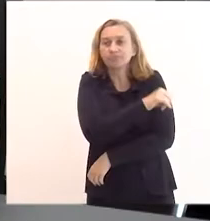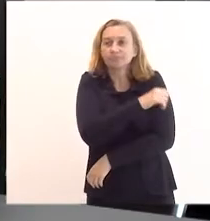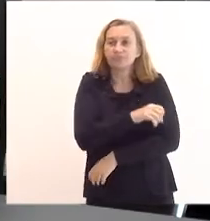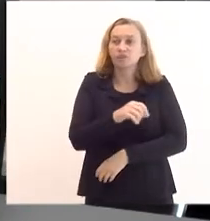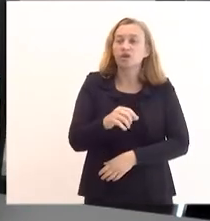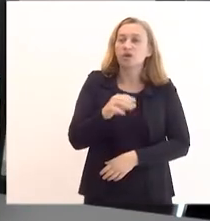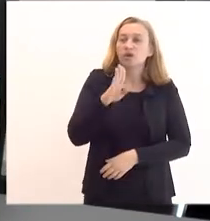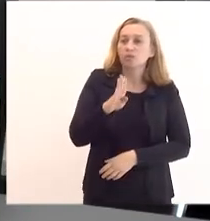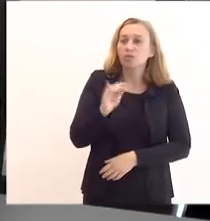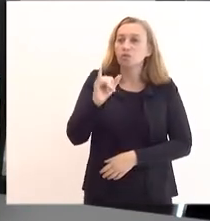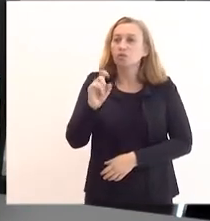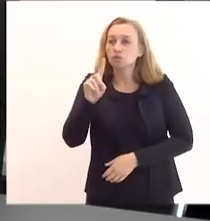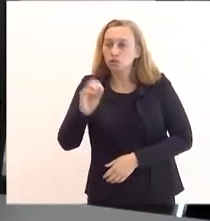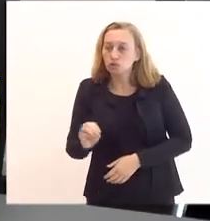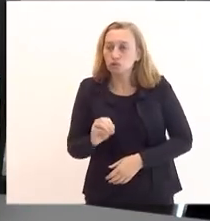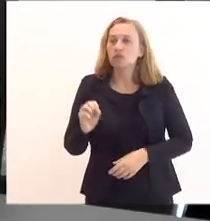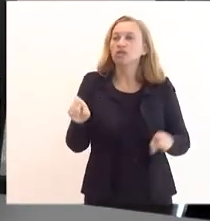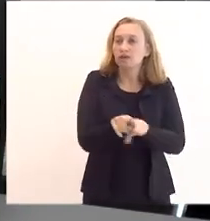já aprovaram